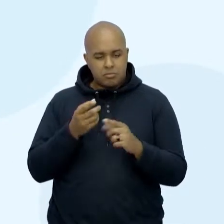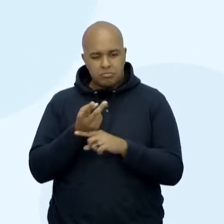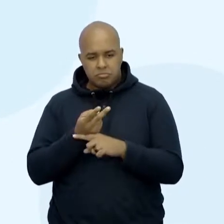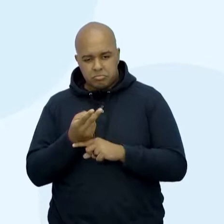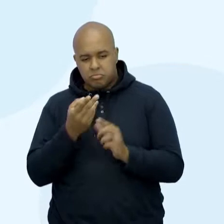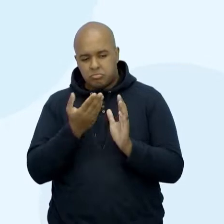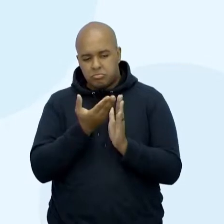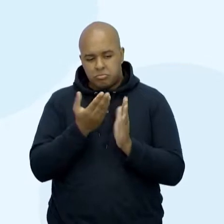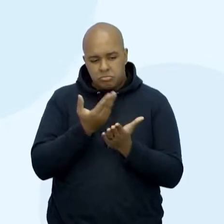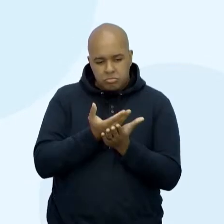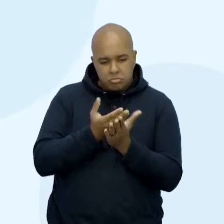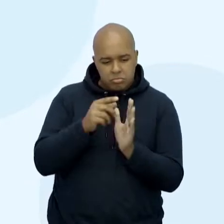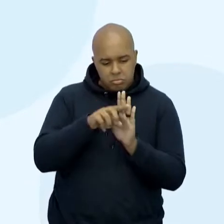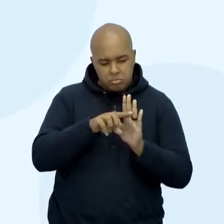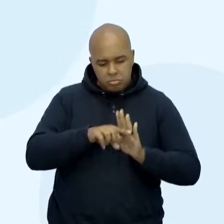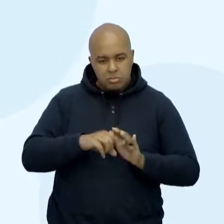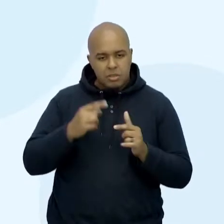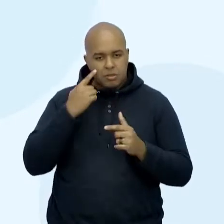investigou